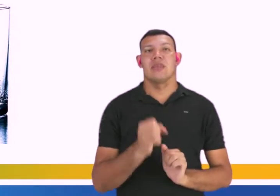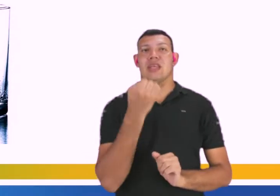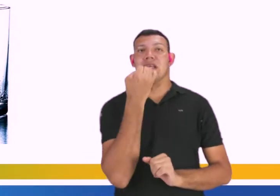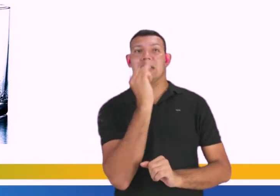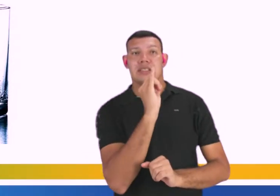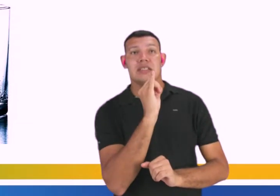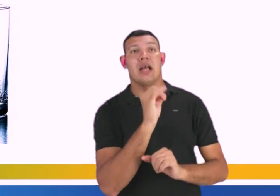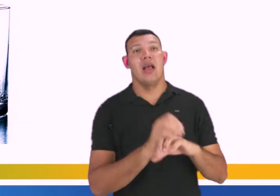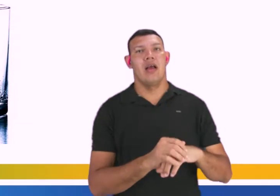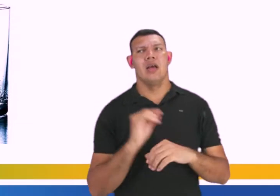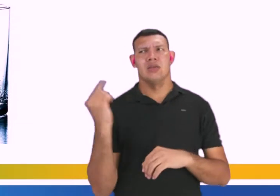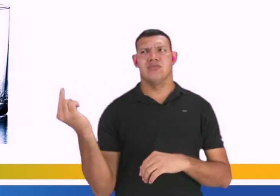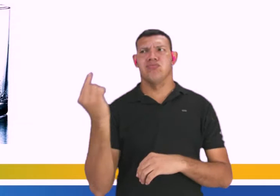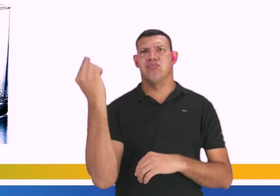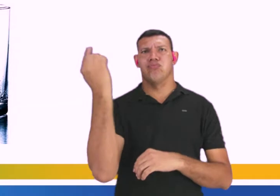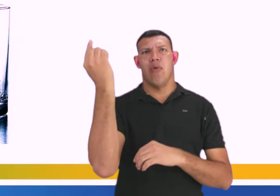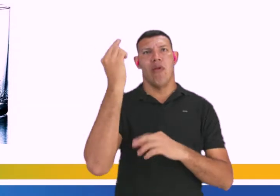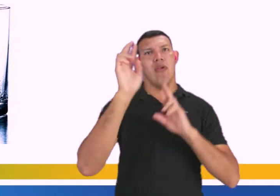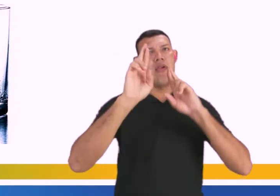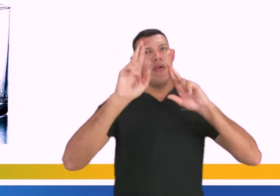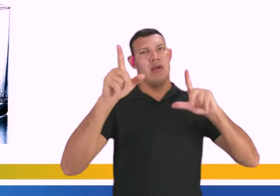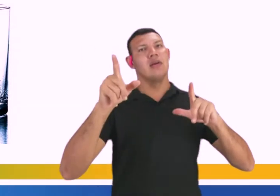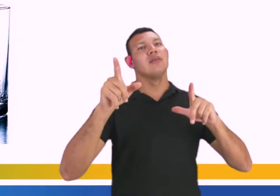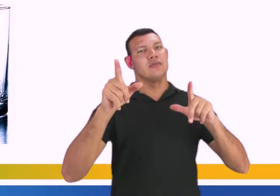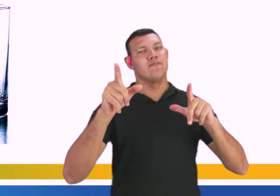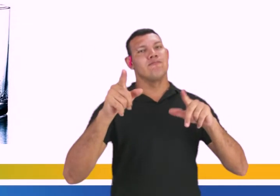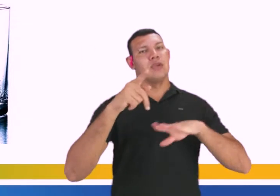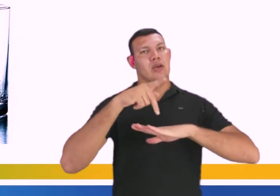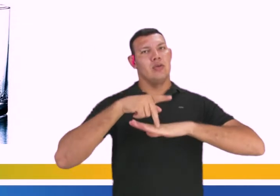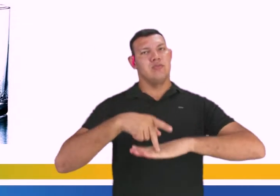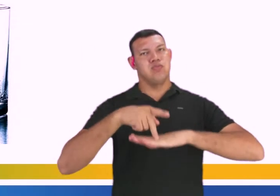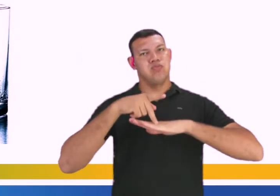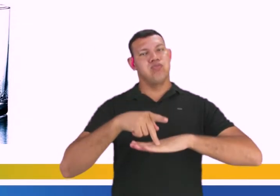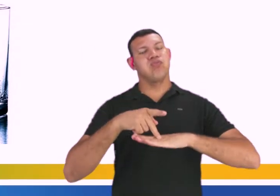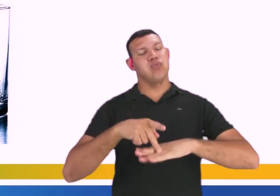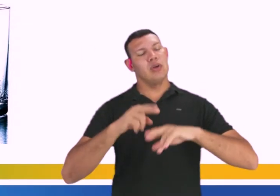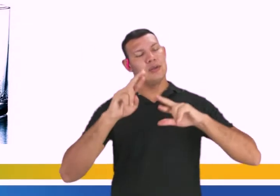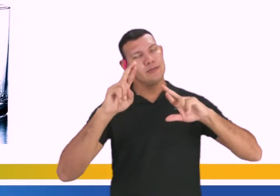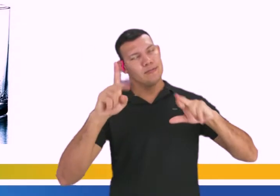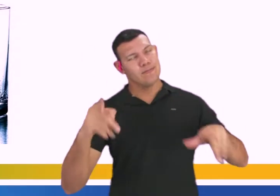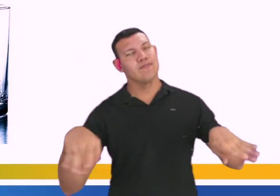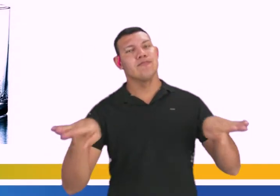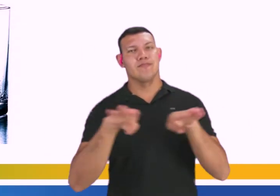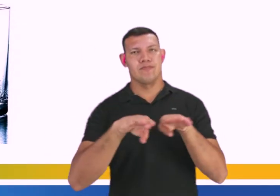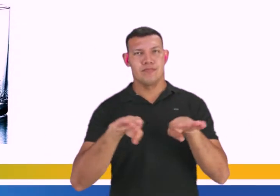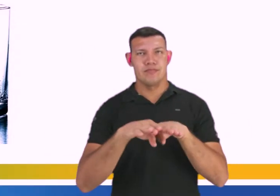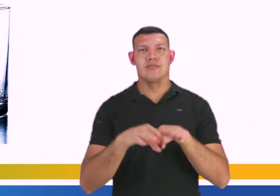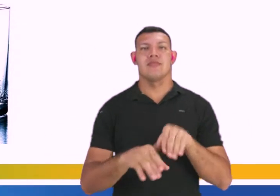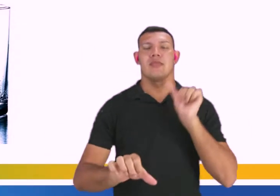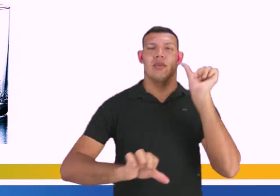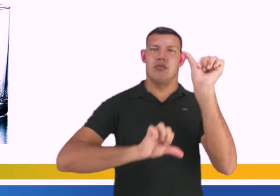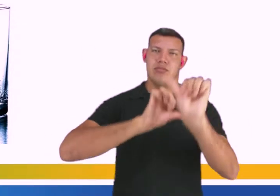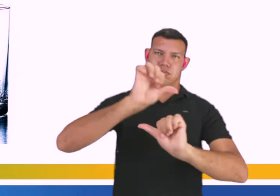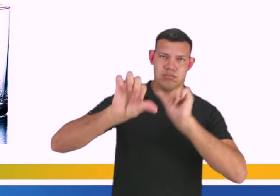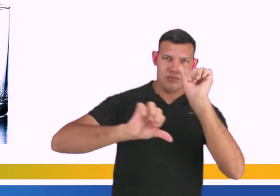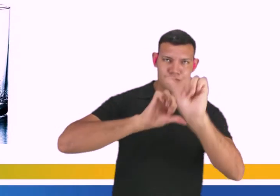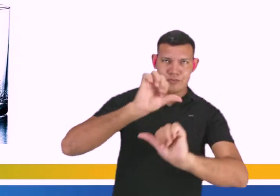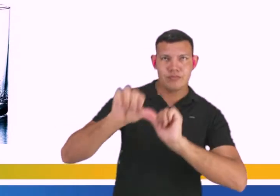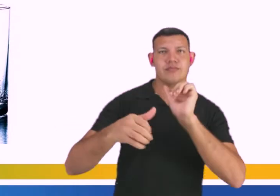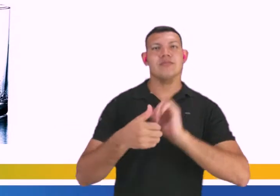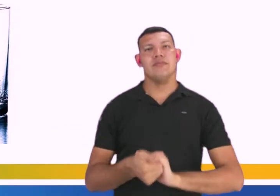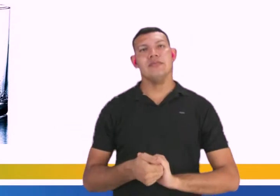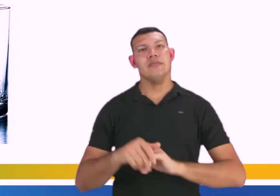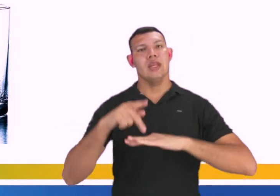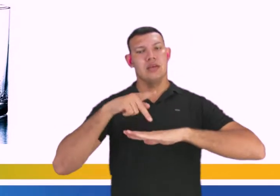eles produzem pressões proporcional a ela. Ou seja, além dessa pressão ou do fluido variar de acordo com ele ter